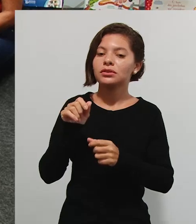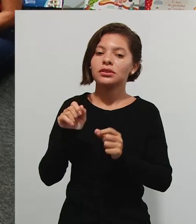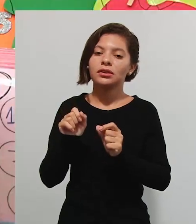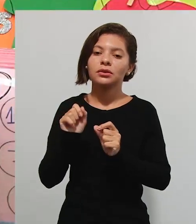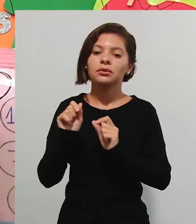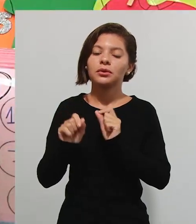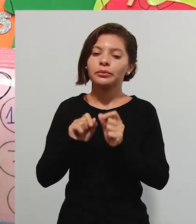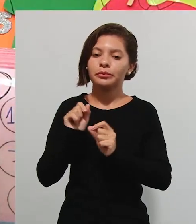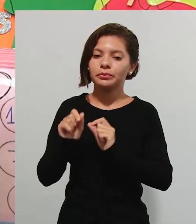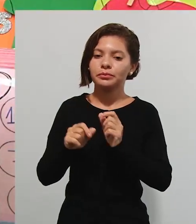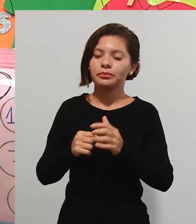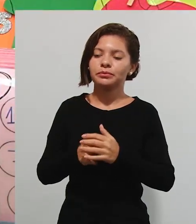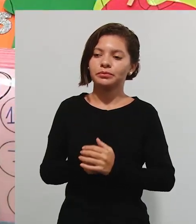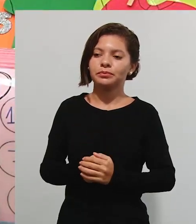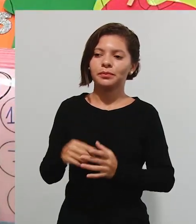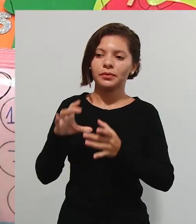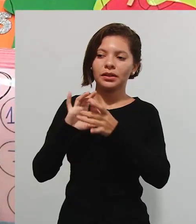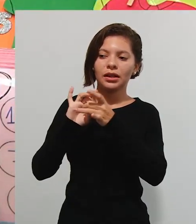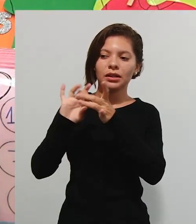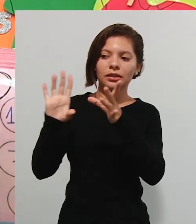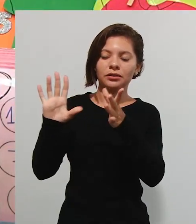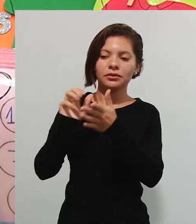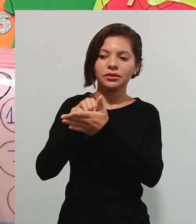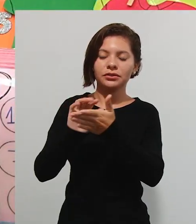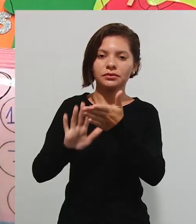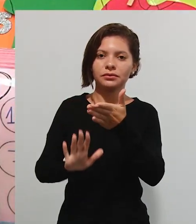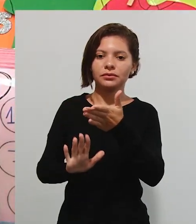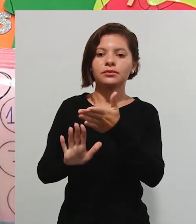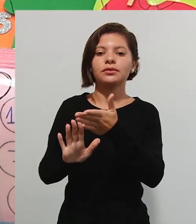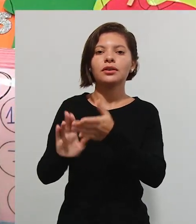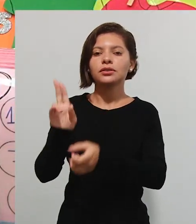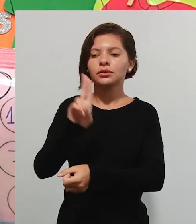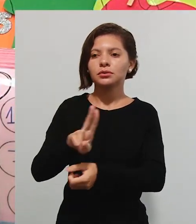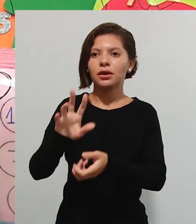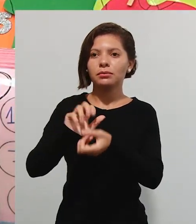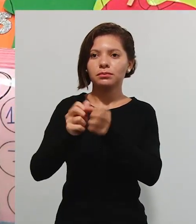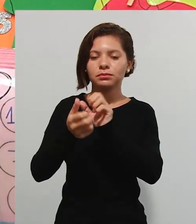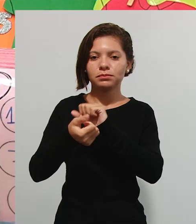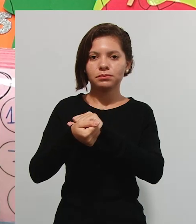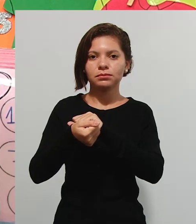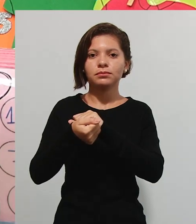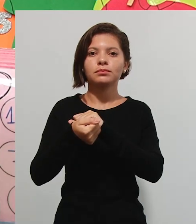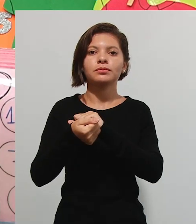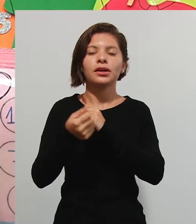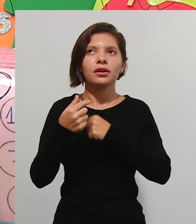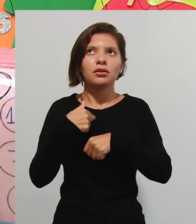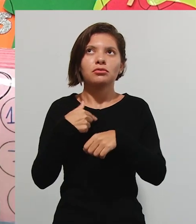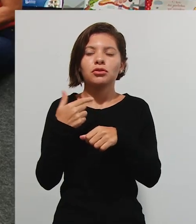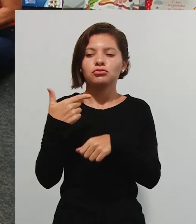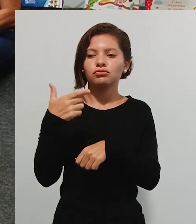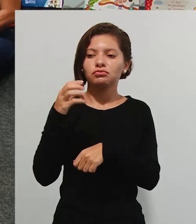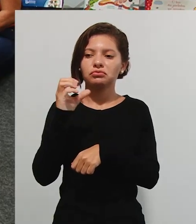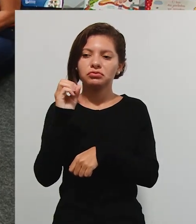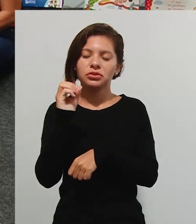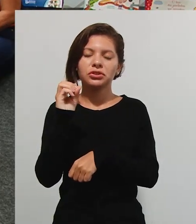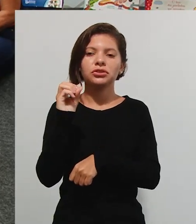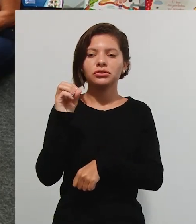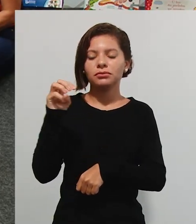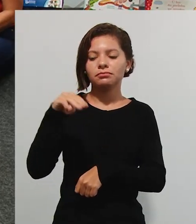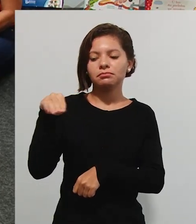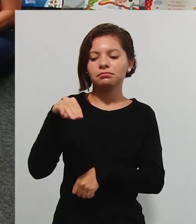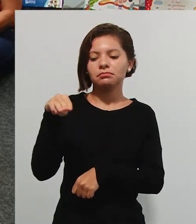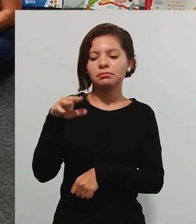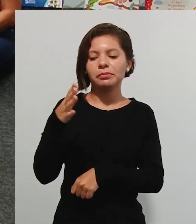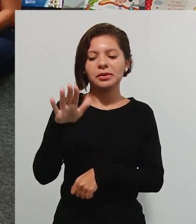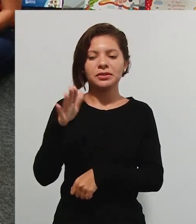você computa o tempo quando você deixa uma atividade livre ao usar massinha de modelar? Eu deixo uns 20 minutos e